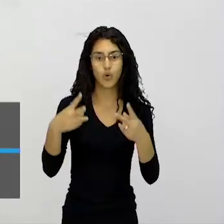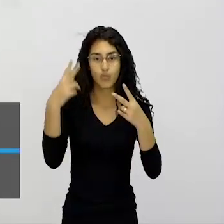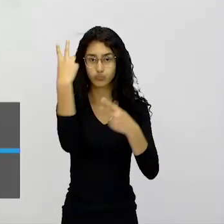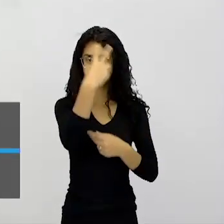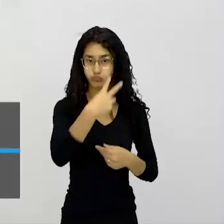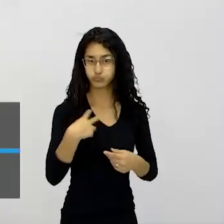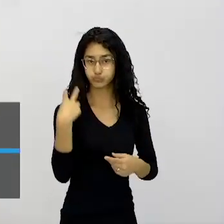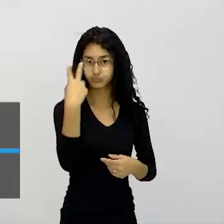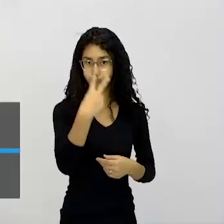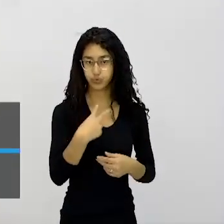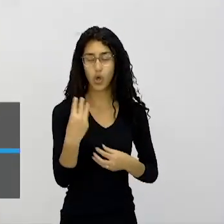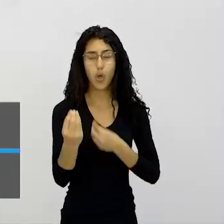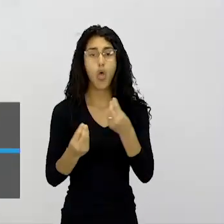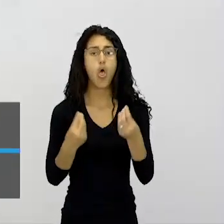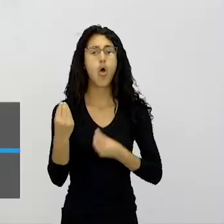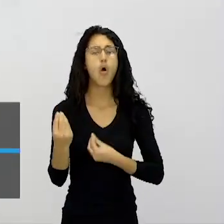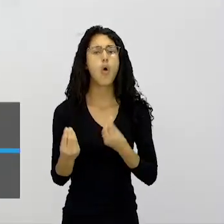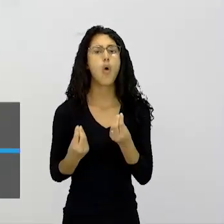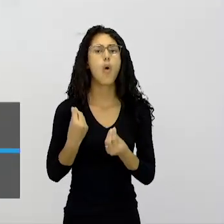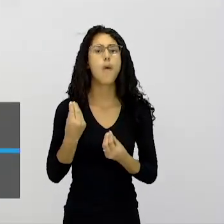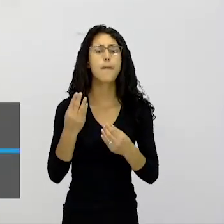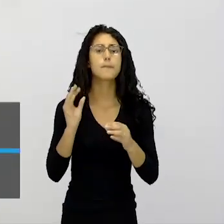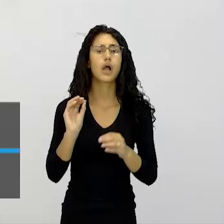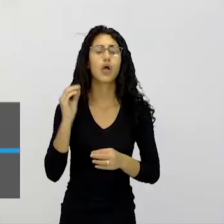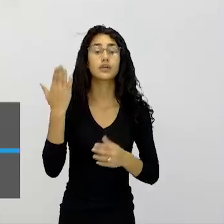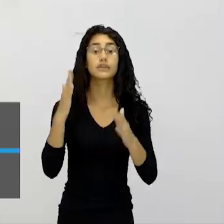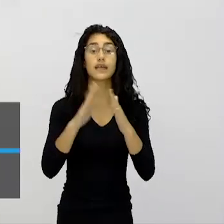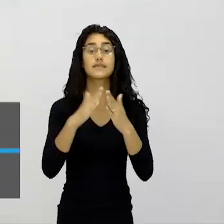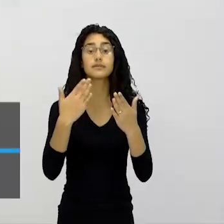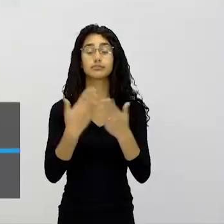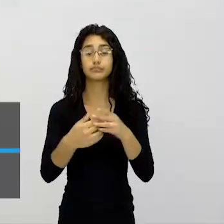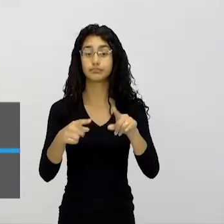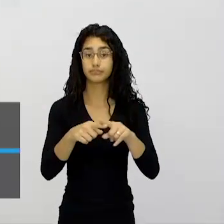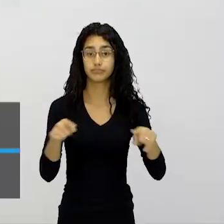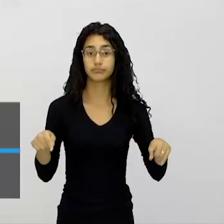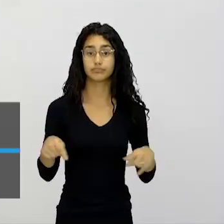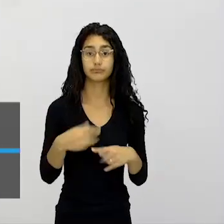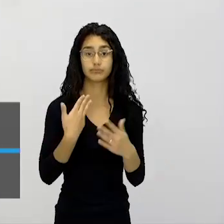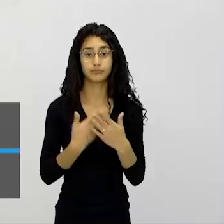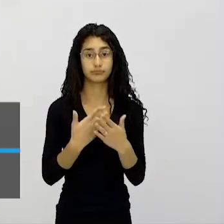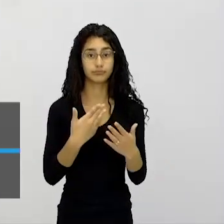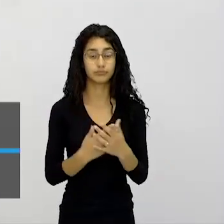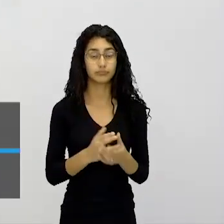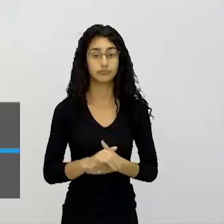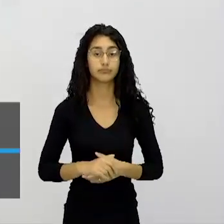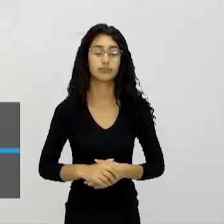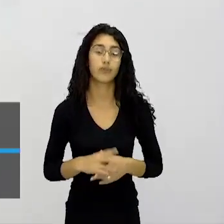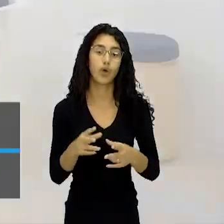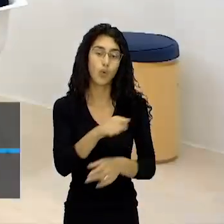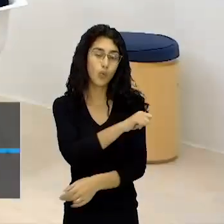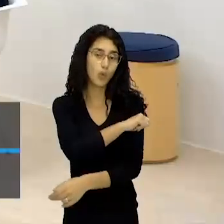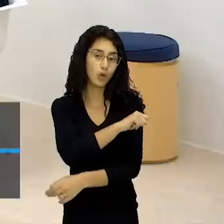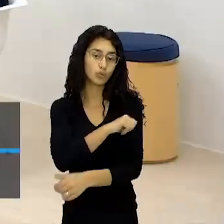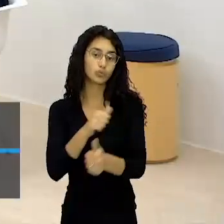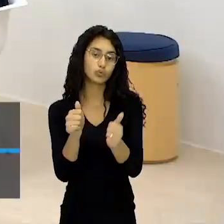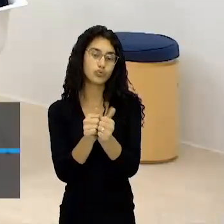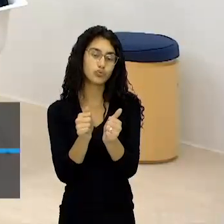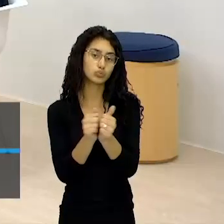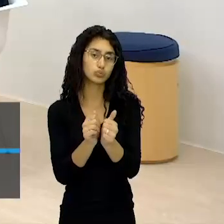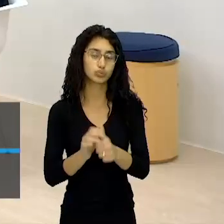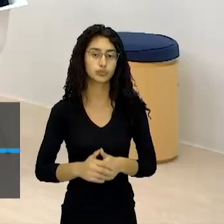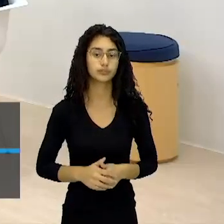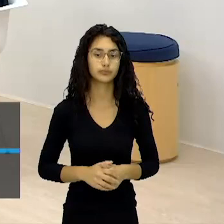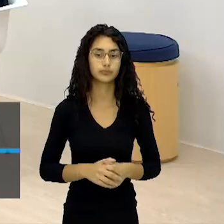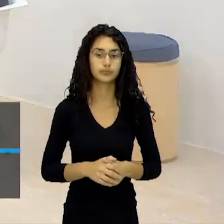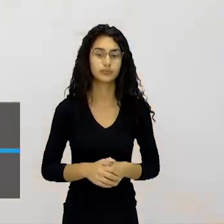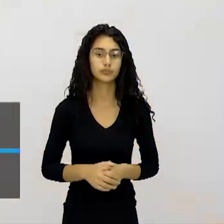que eu adorei. Como é que isso acontece lá na sala de aula, olho no olho com o aluno?